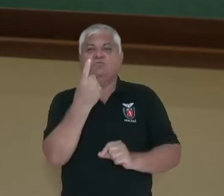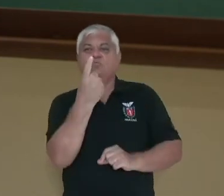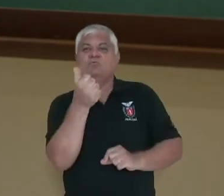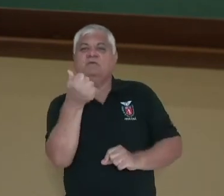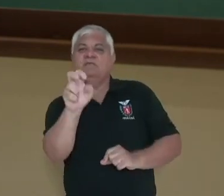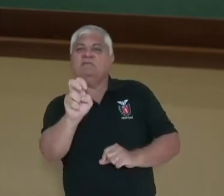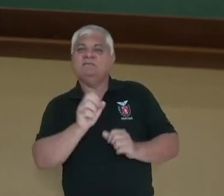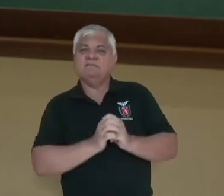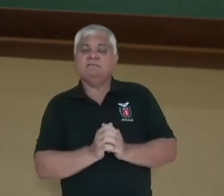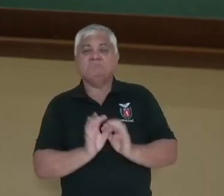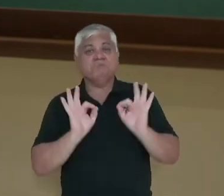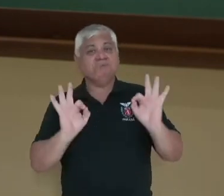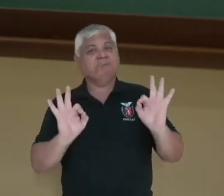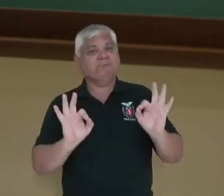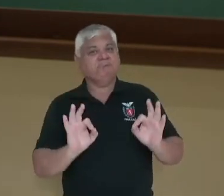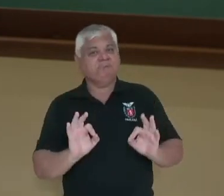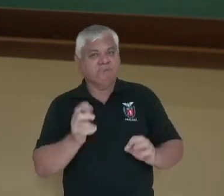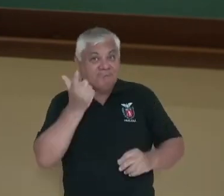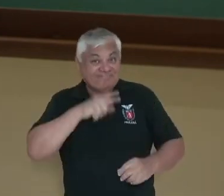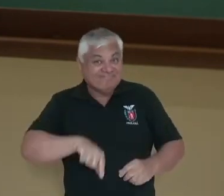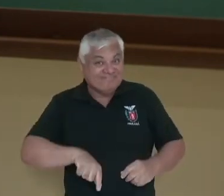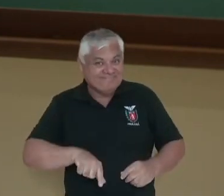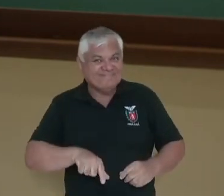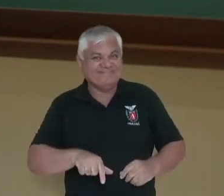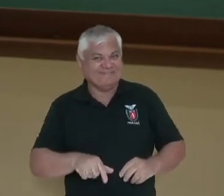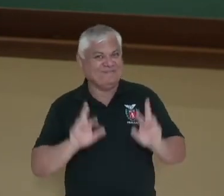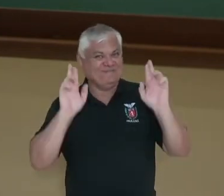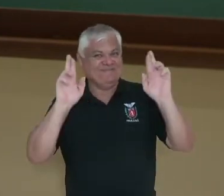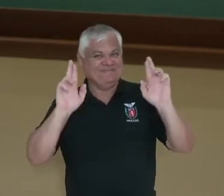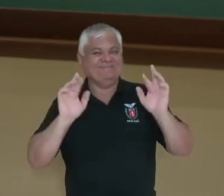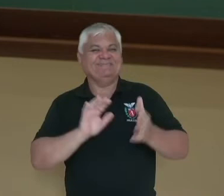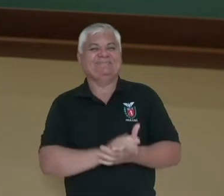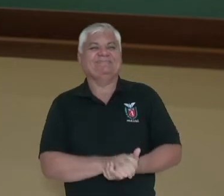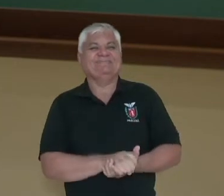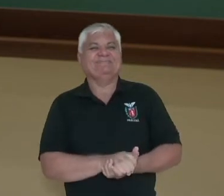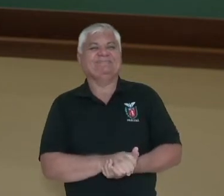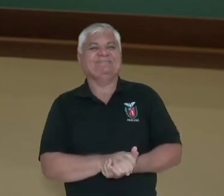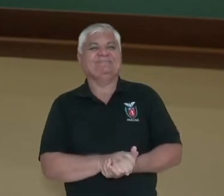e 15, ok? Espero que vocês tenham feito certinho ali, pessoal.